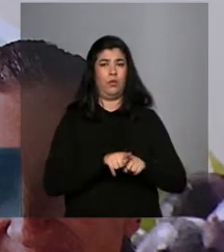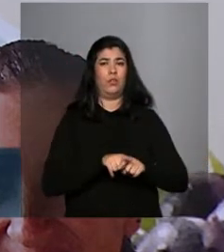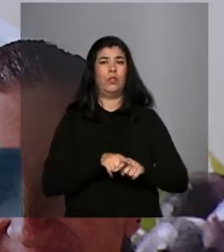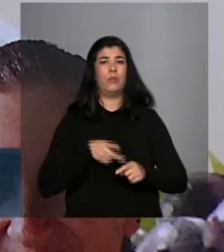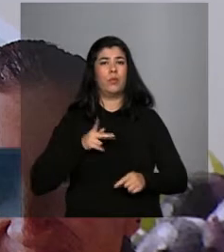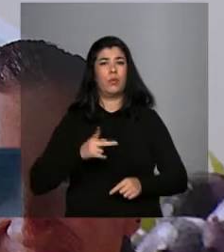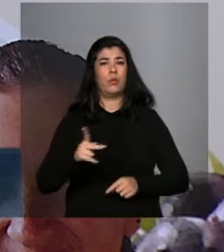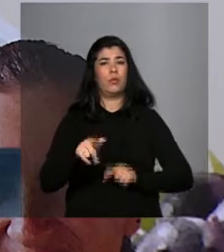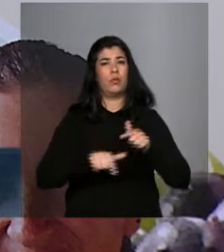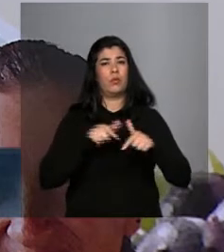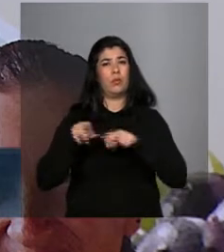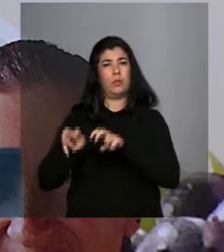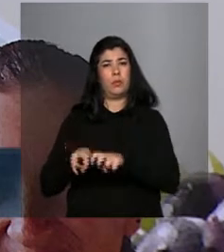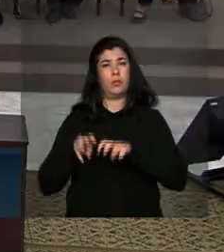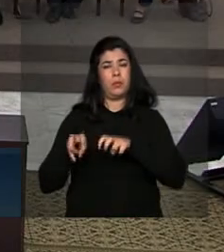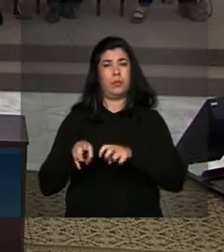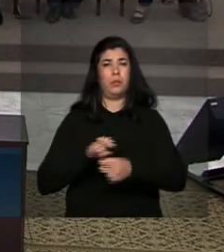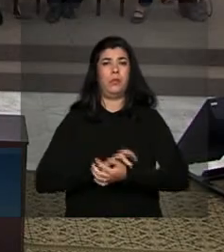Rural.